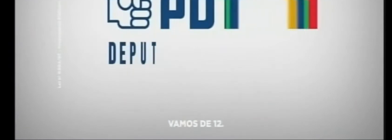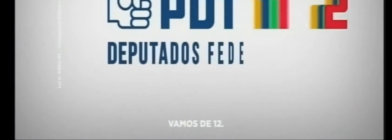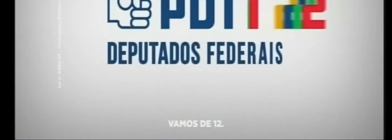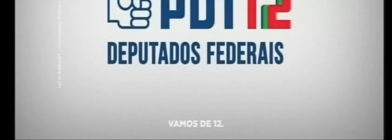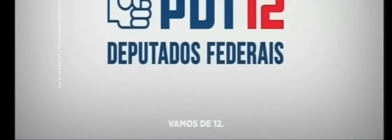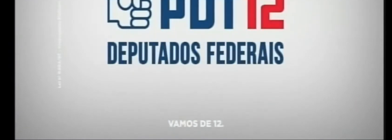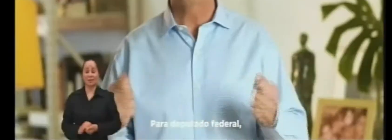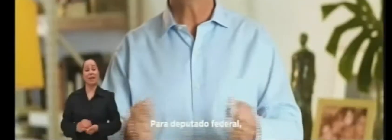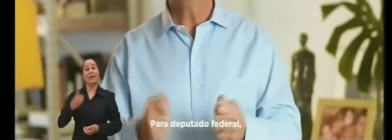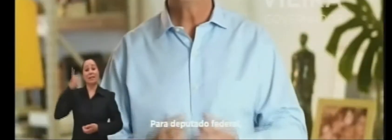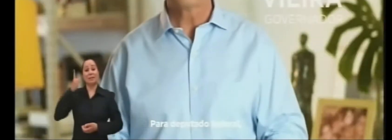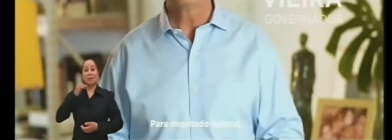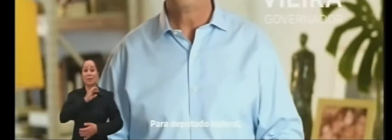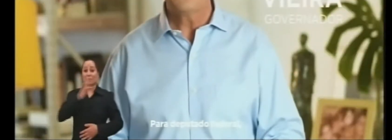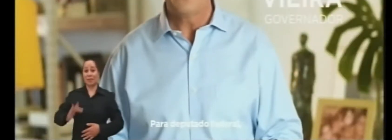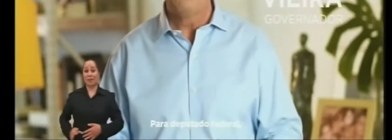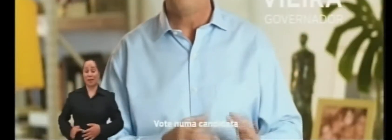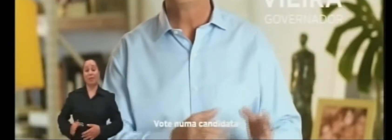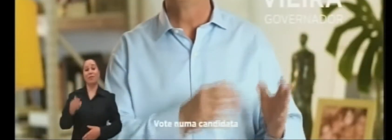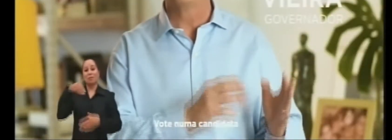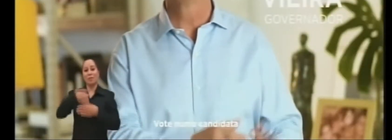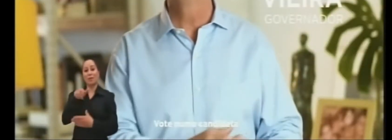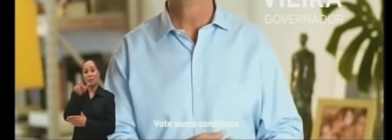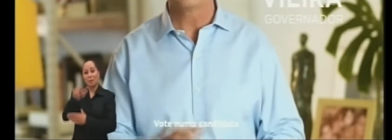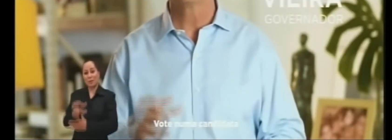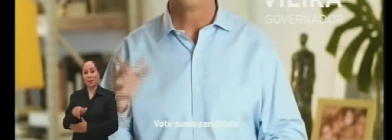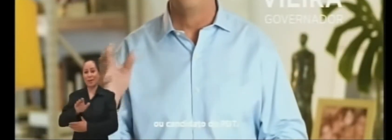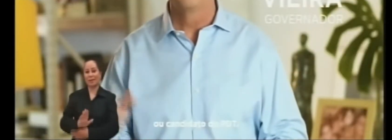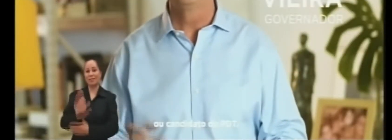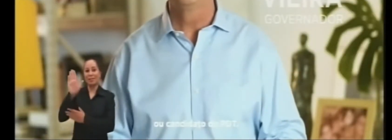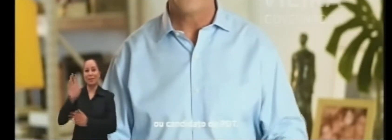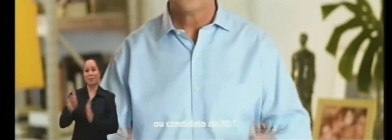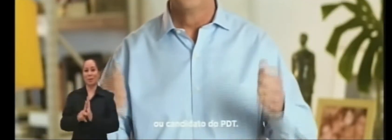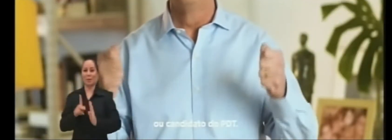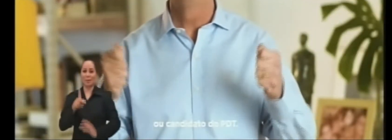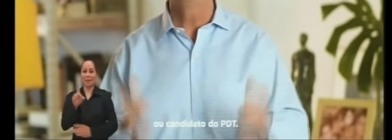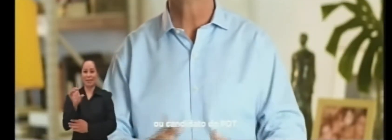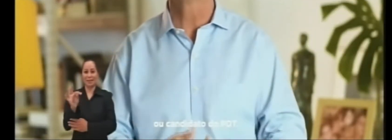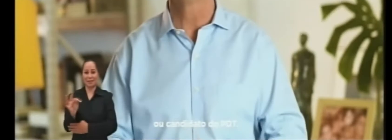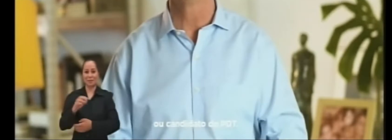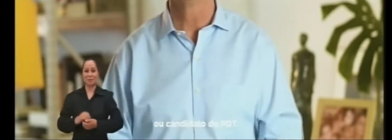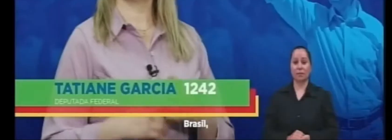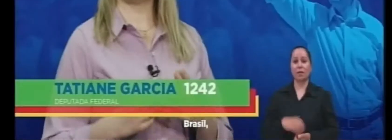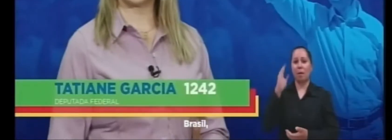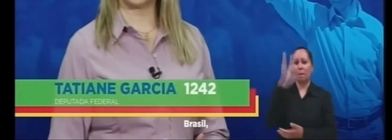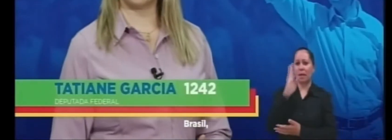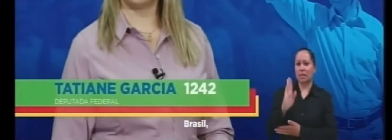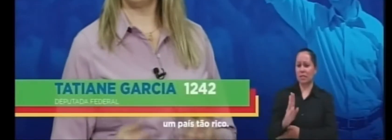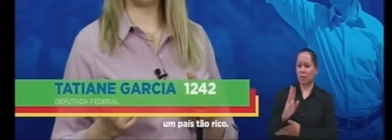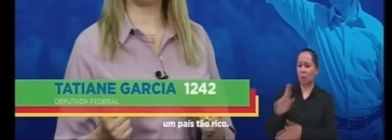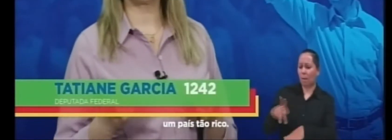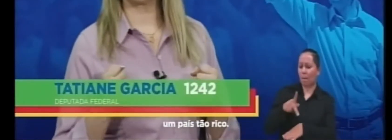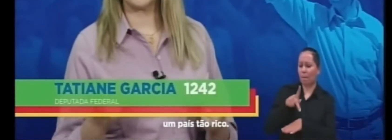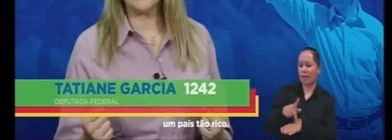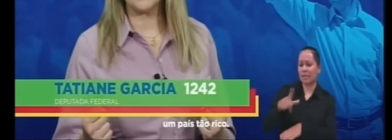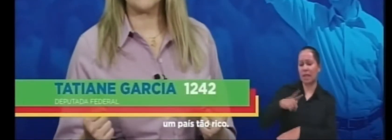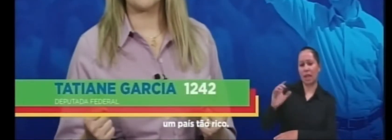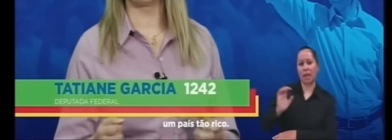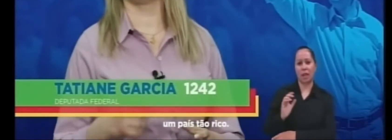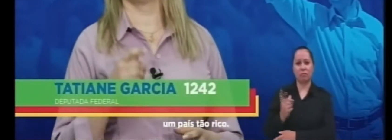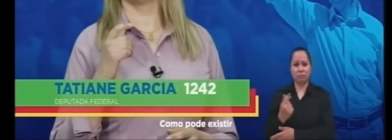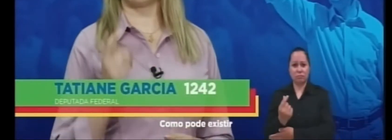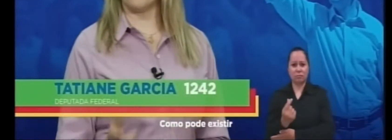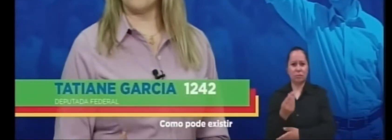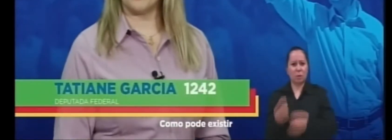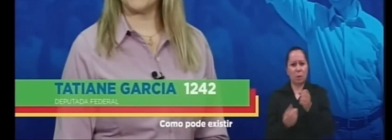Vamos de 12! Para deputado federal, vote numa candidata ou candidato do PDT. Brasil, um país tão